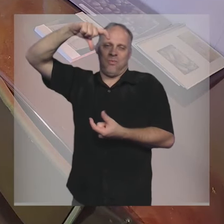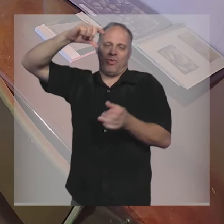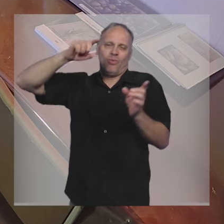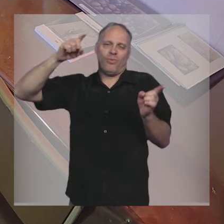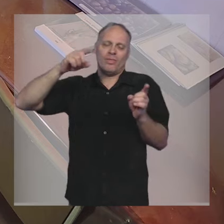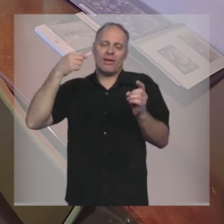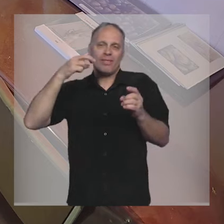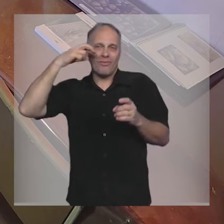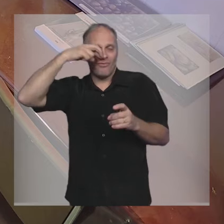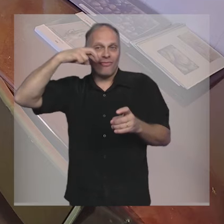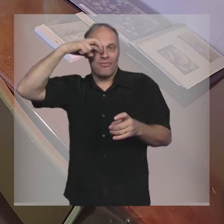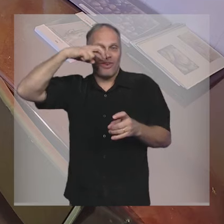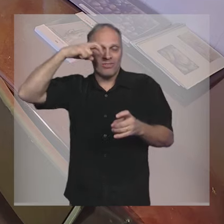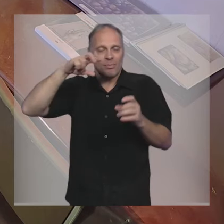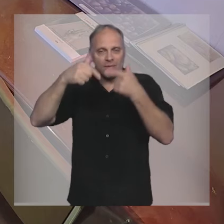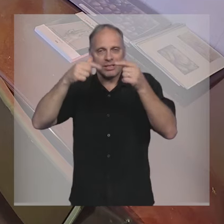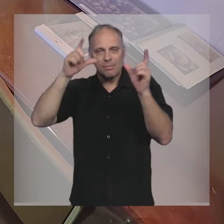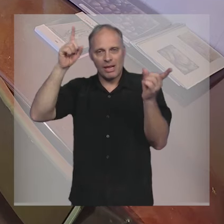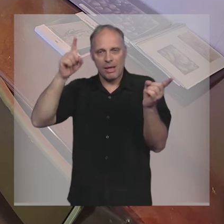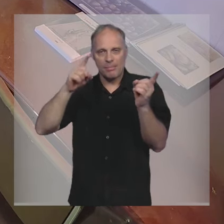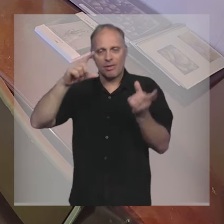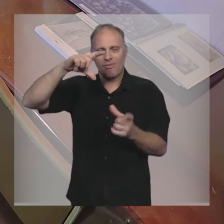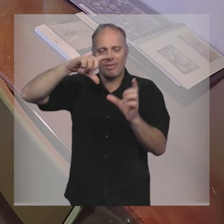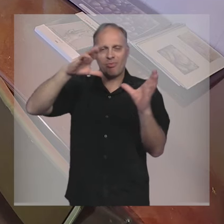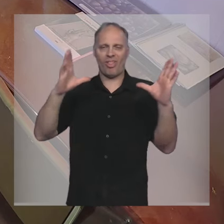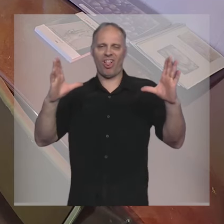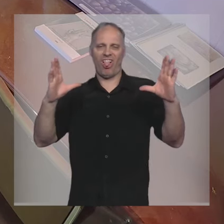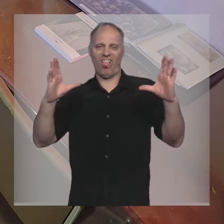depois trabalhar no Photoshop para ele ficar